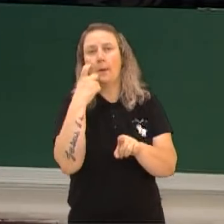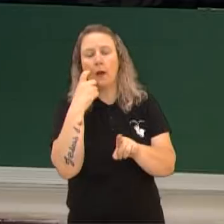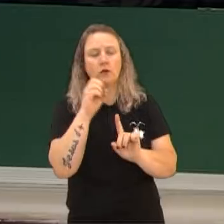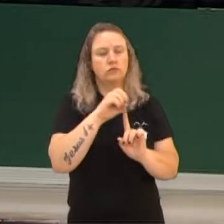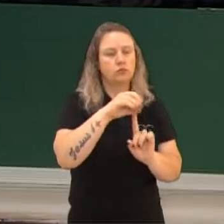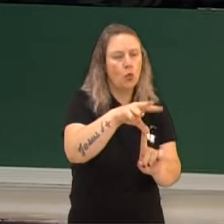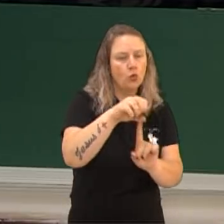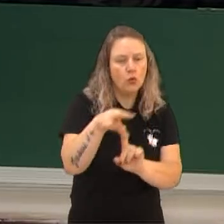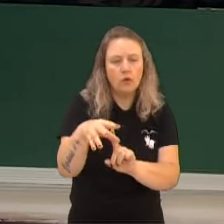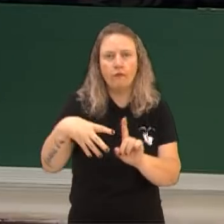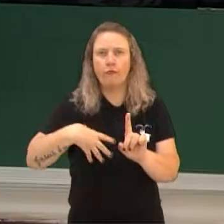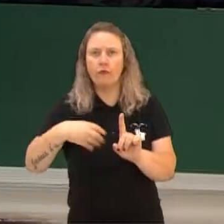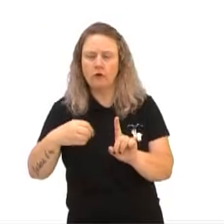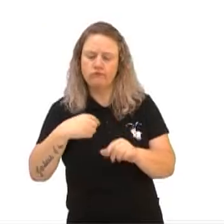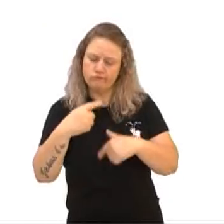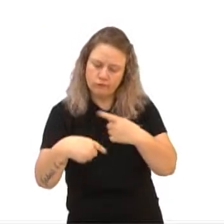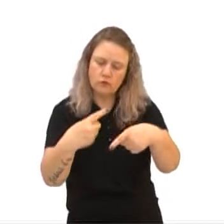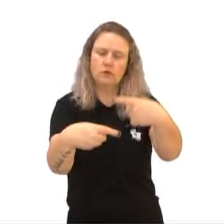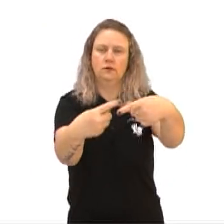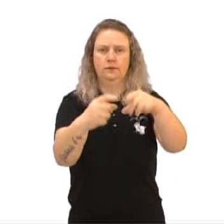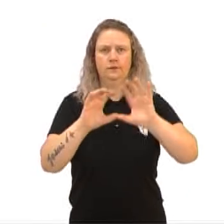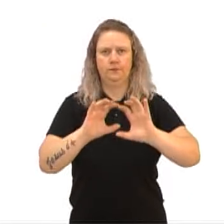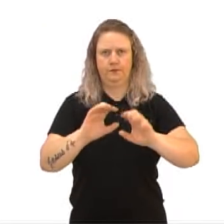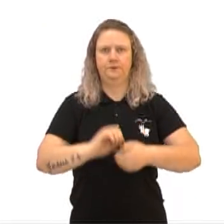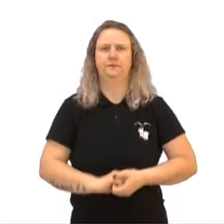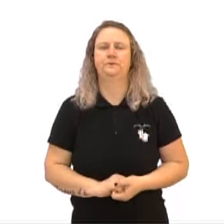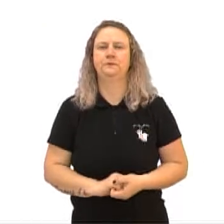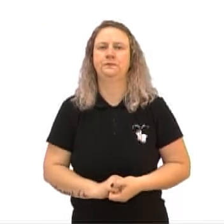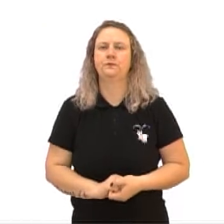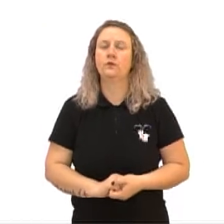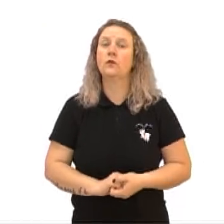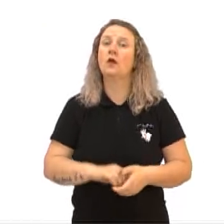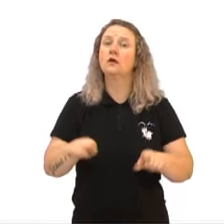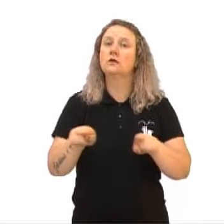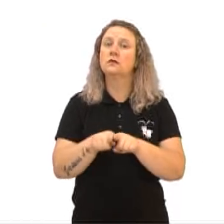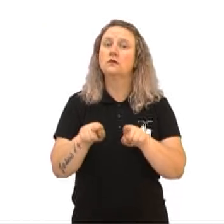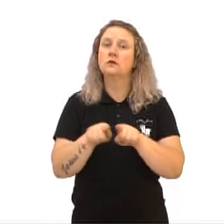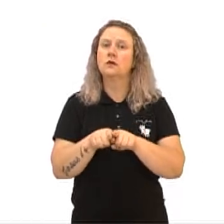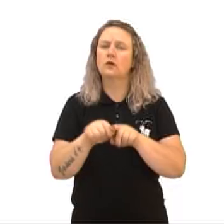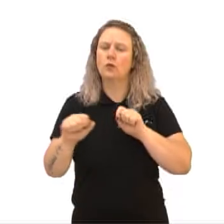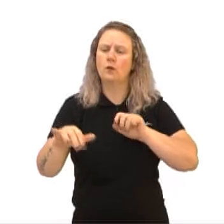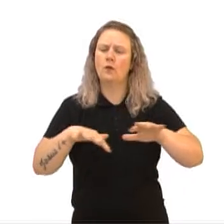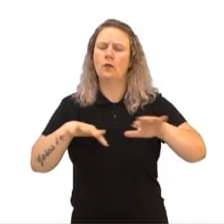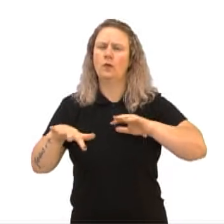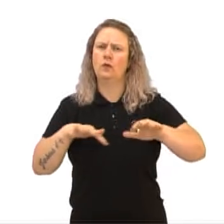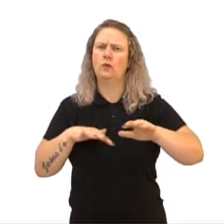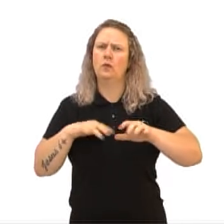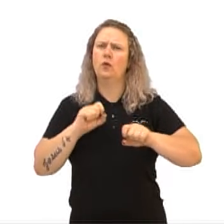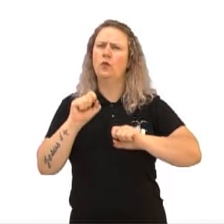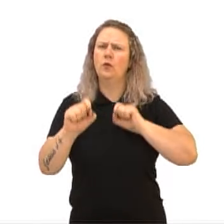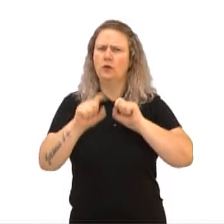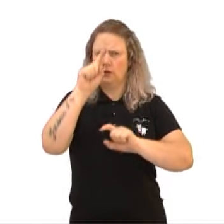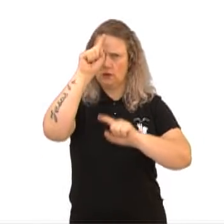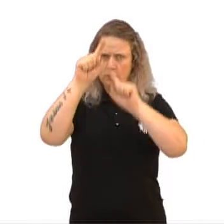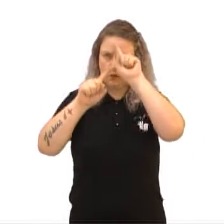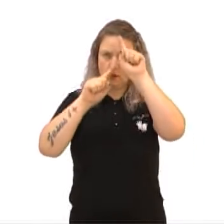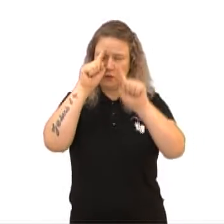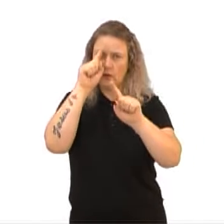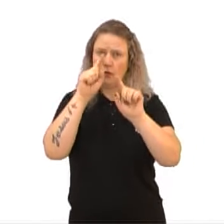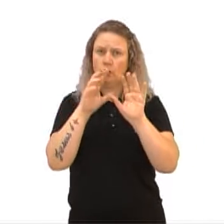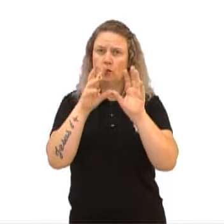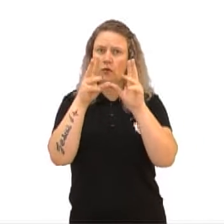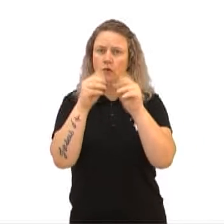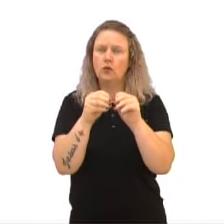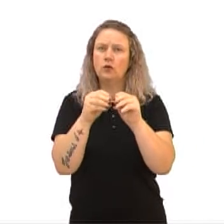nós aprendemos nas escolas. Então, no movimento armorial, a ideia é usar todos os elementos que fazem